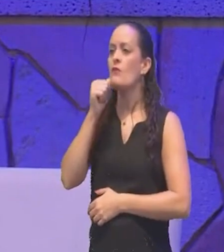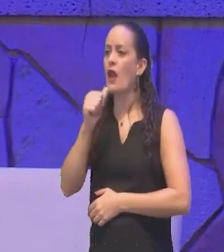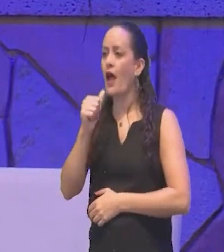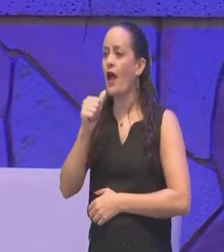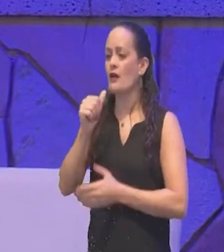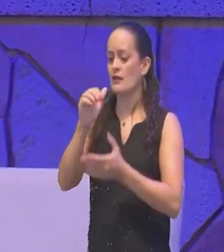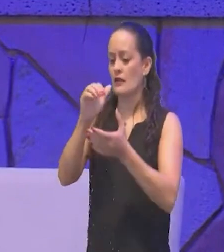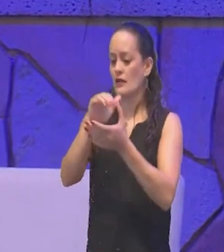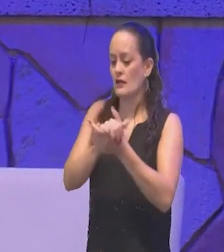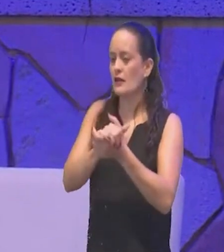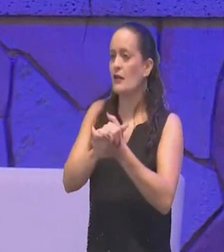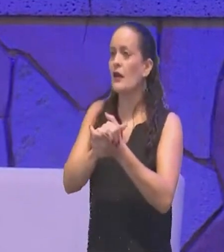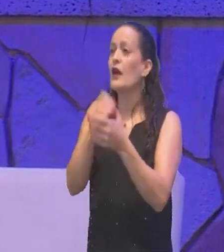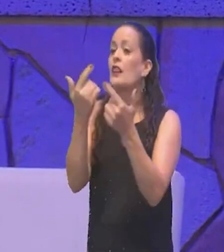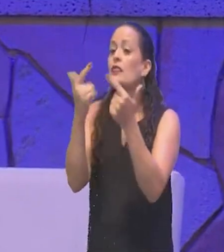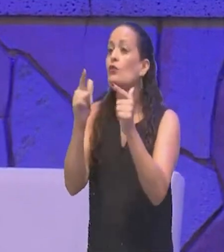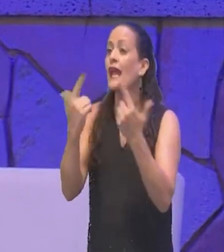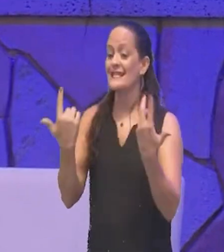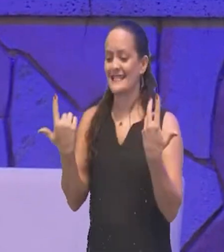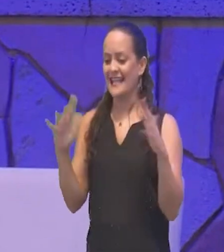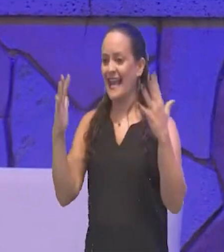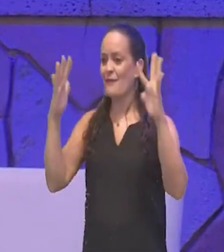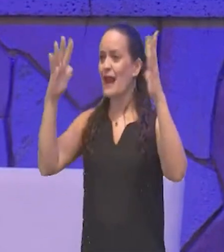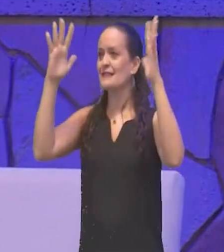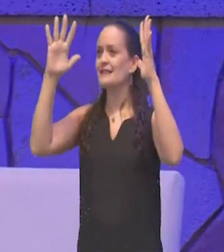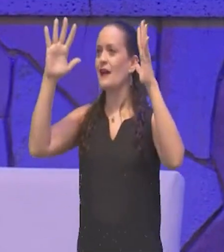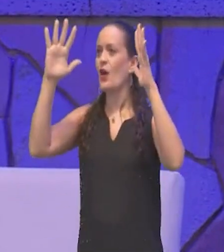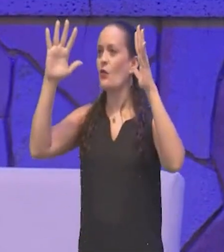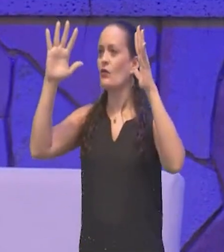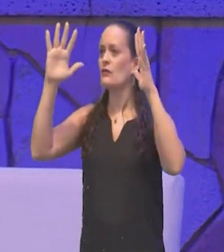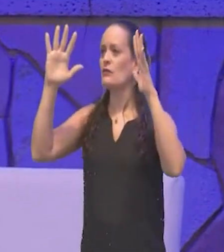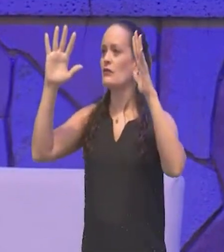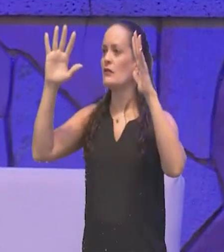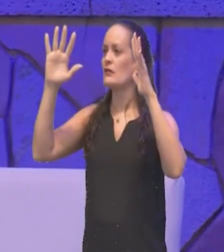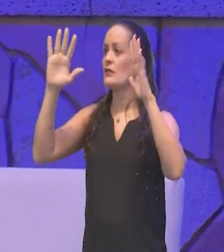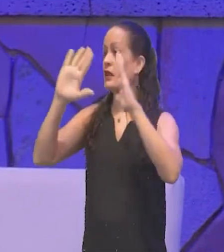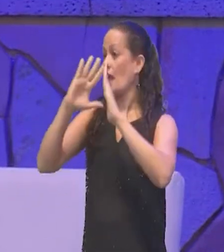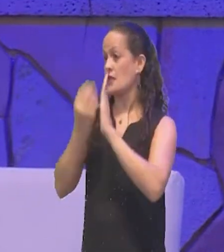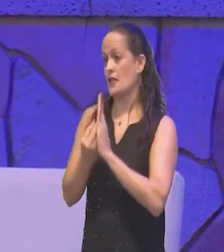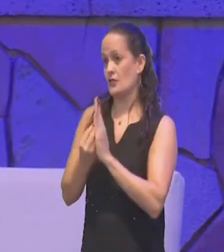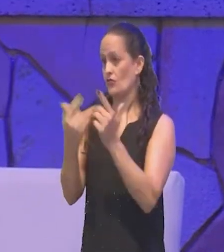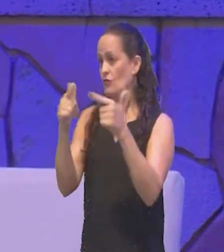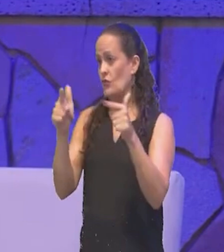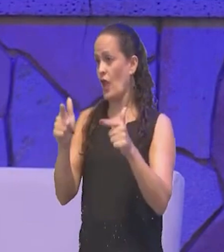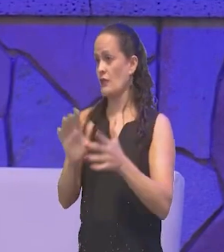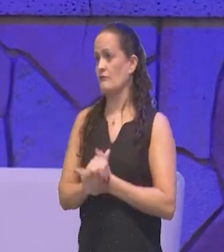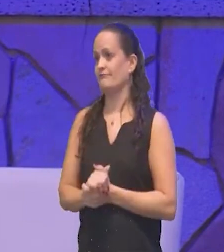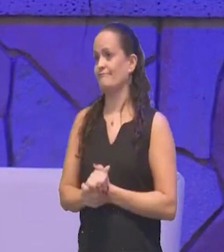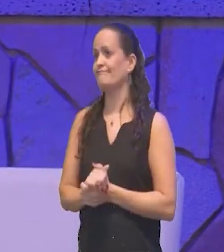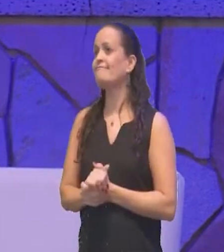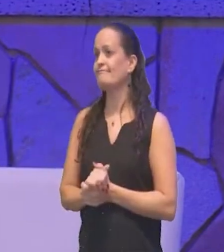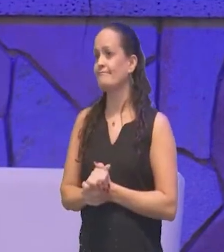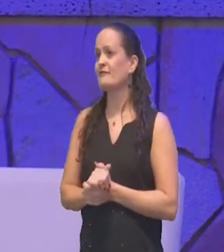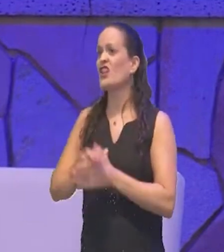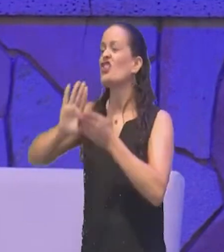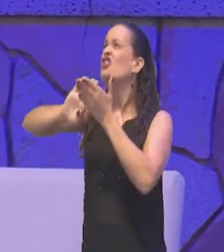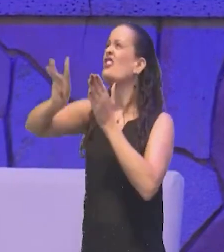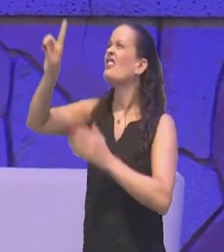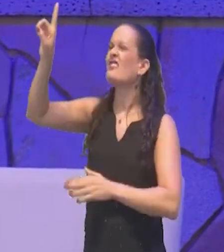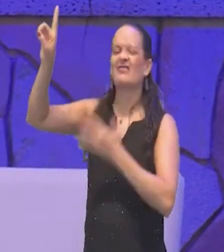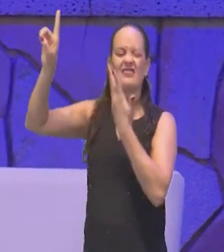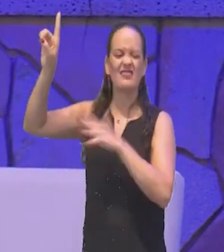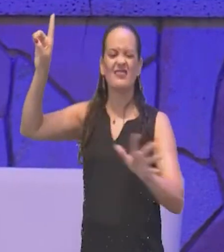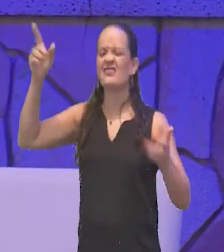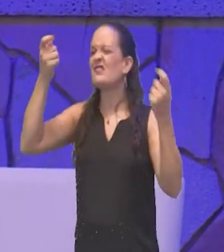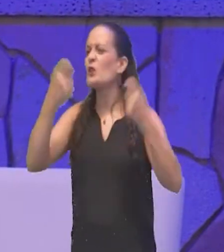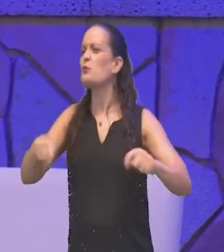não há mais a celebração do casamento com a presença de um sacerdote religioso. As pessoas estão retirando Deus, a bênção de